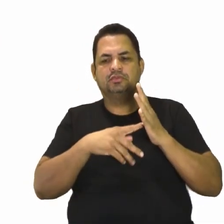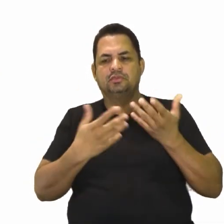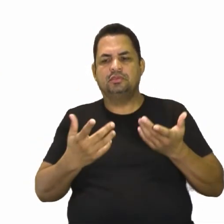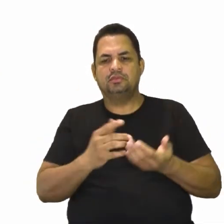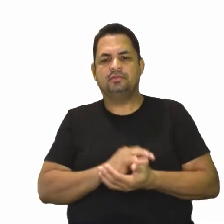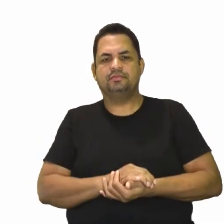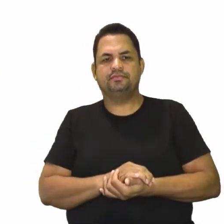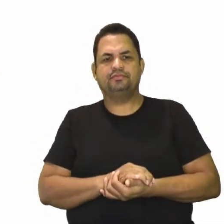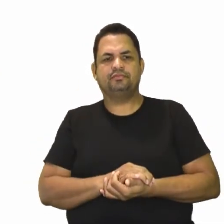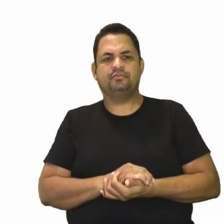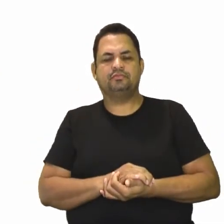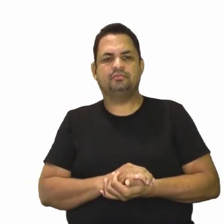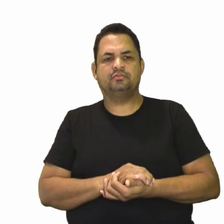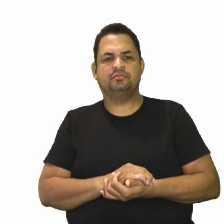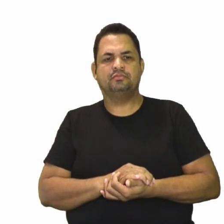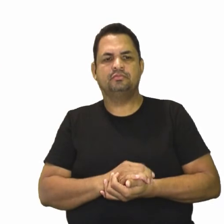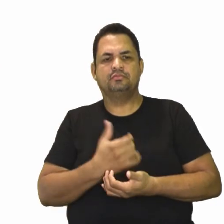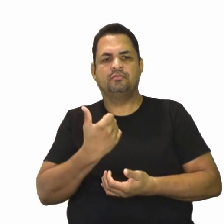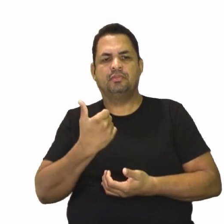sindicatos.